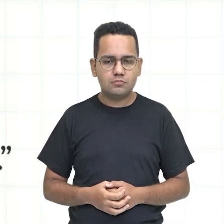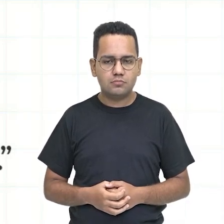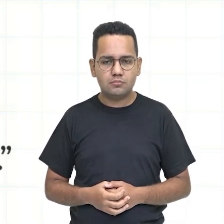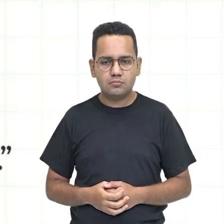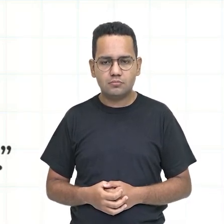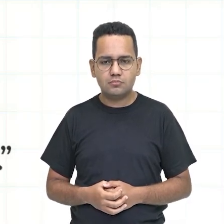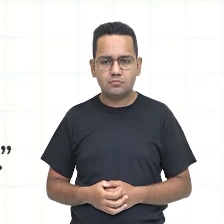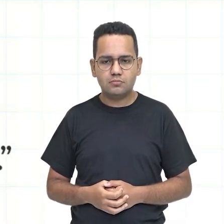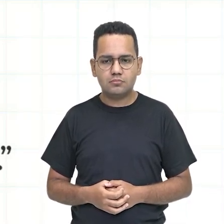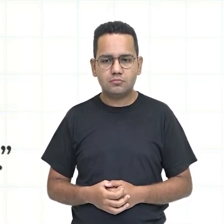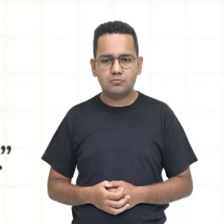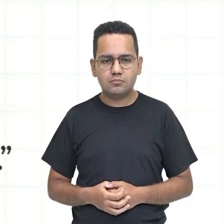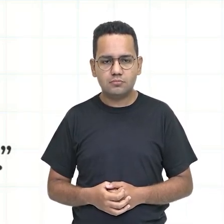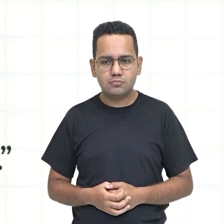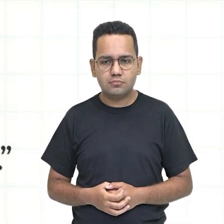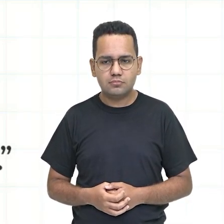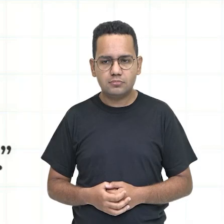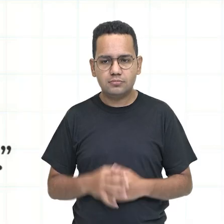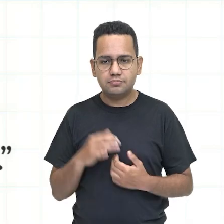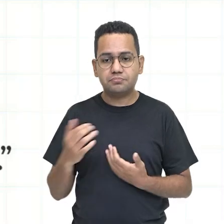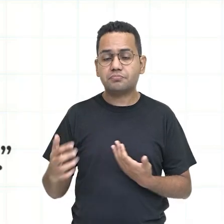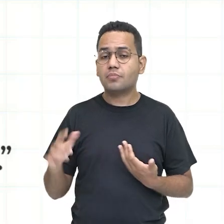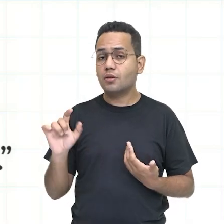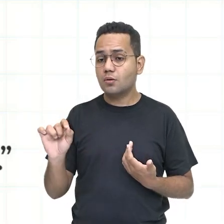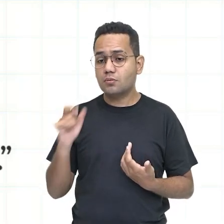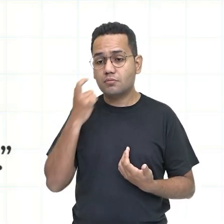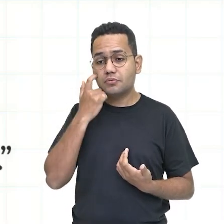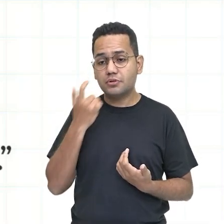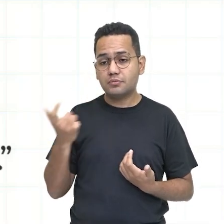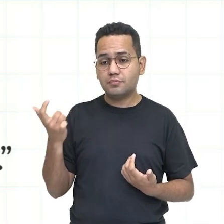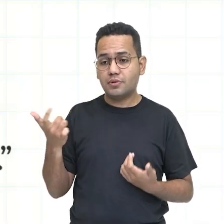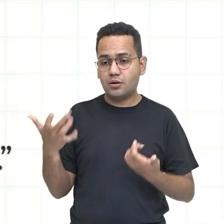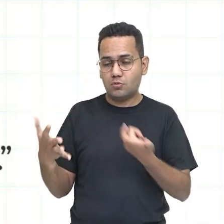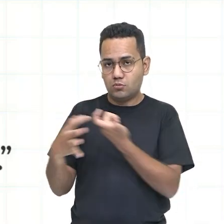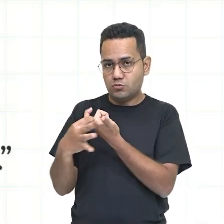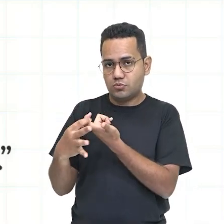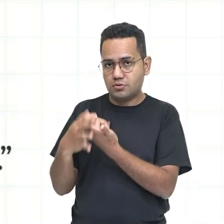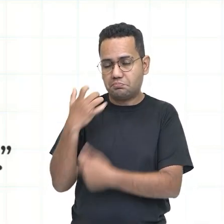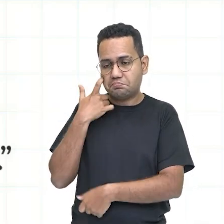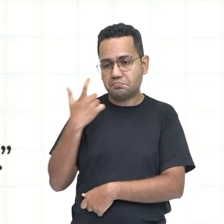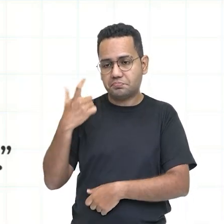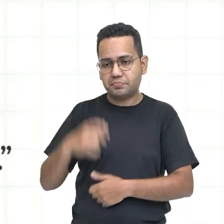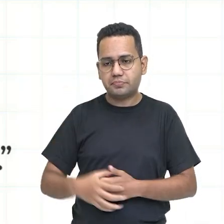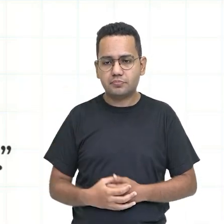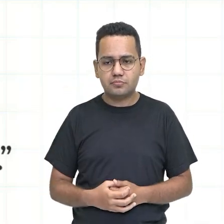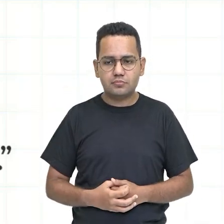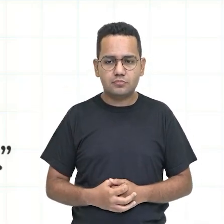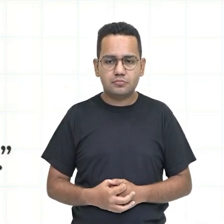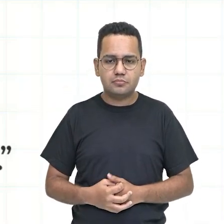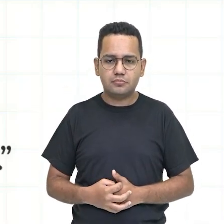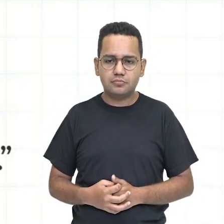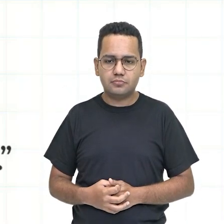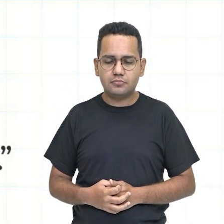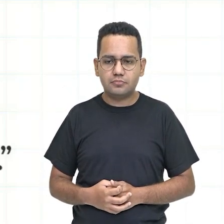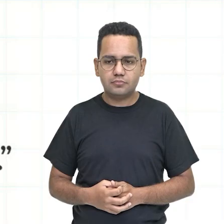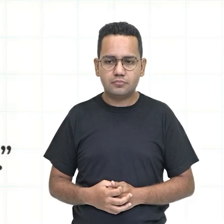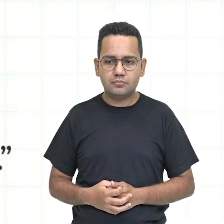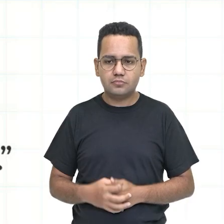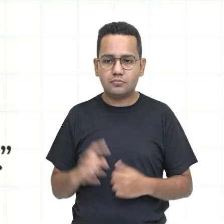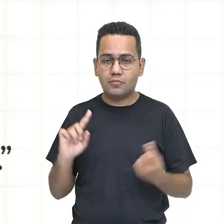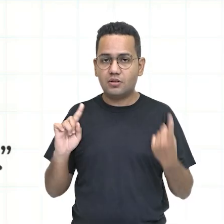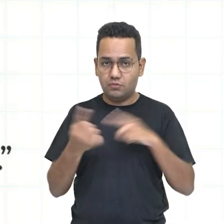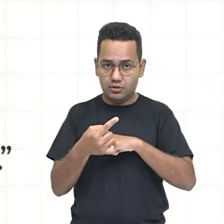be expensive. Vou marcar aqui a nossa conjunção however, né? É uma